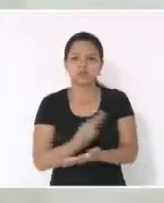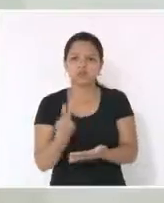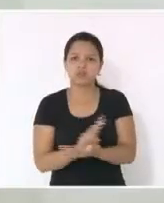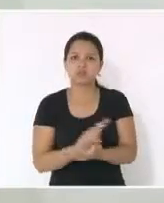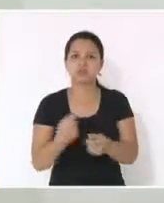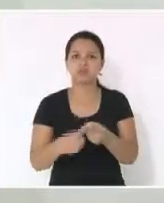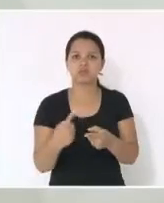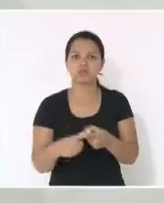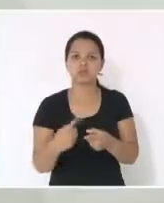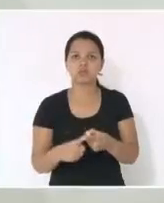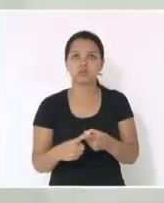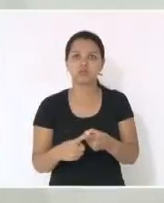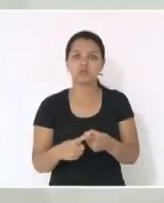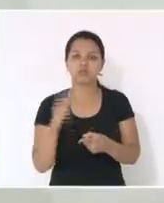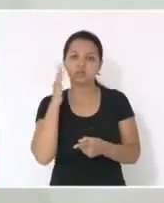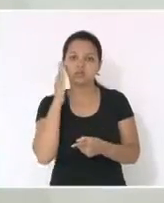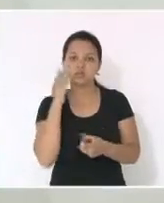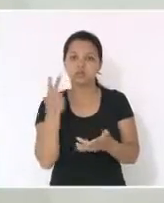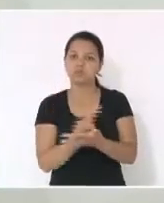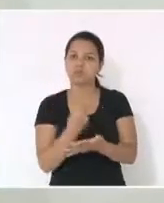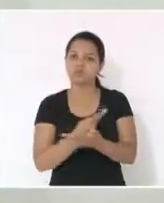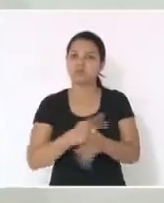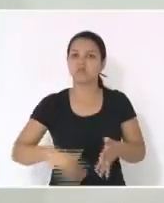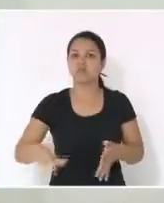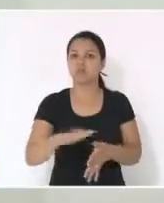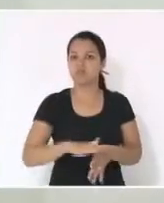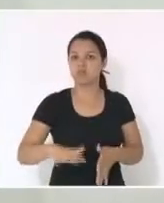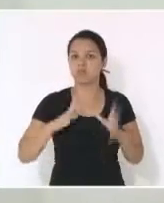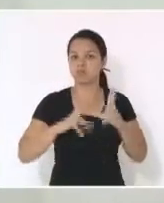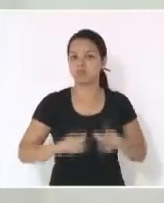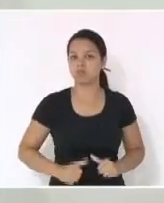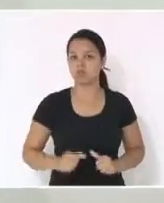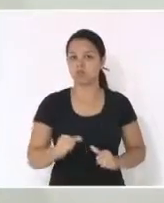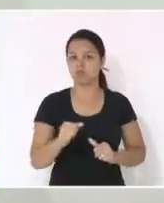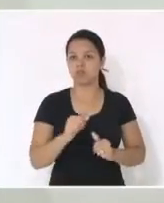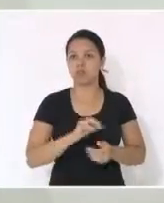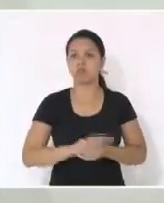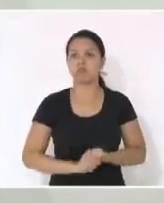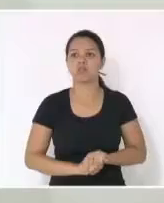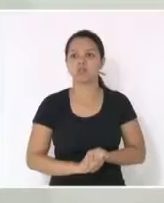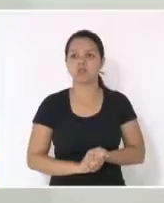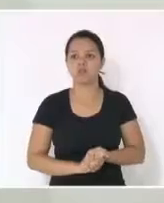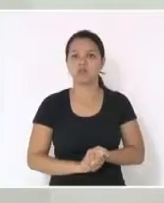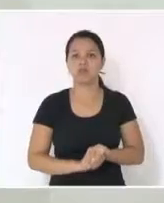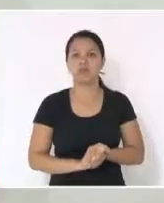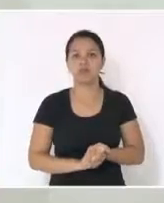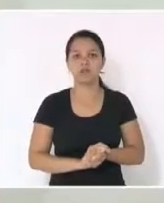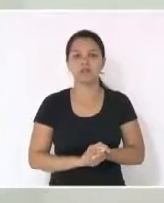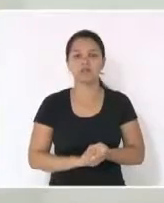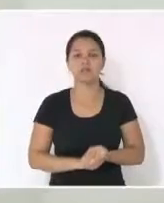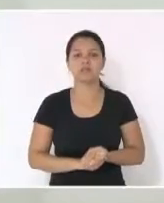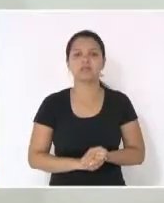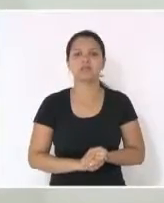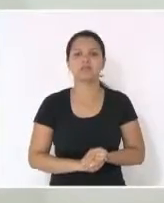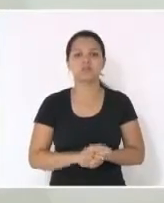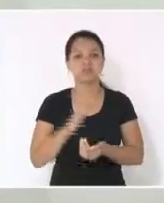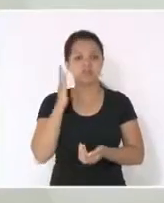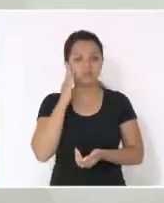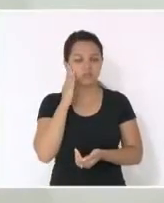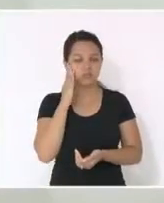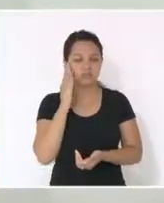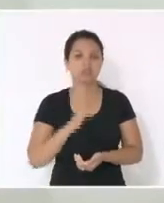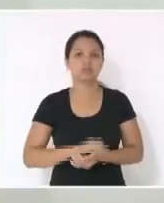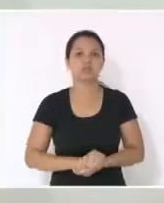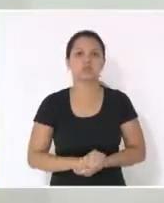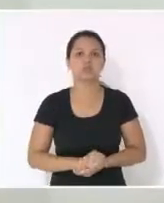erros da questão sanitária no brasil ele deu a deixa para que a europa e outros segmentos pudessem a partir dali é